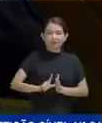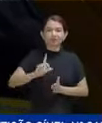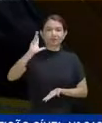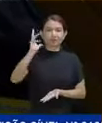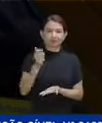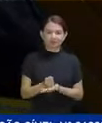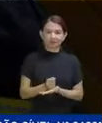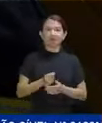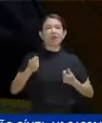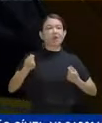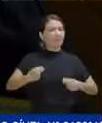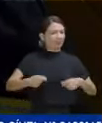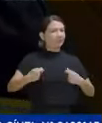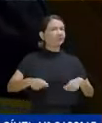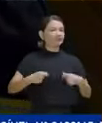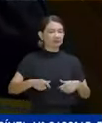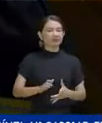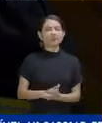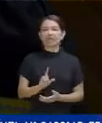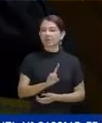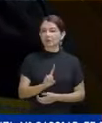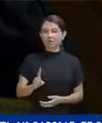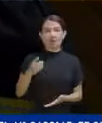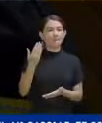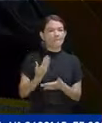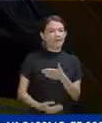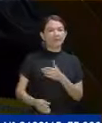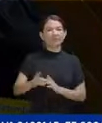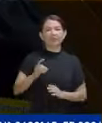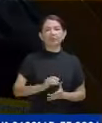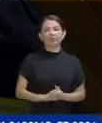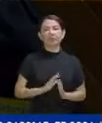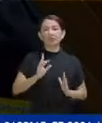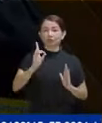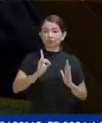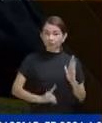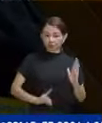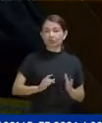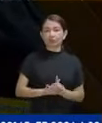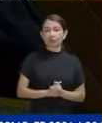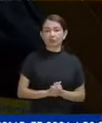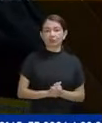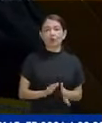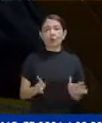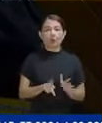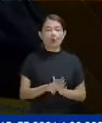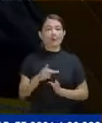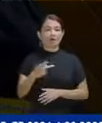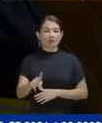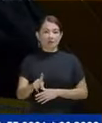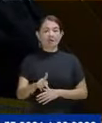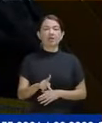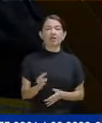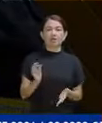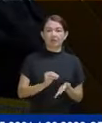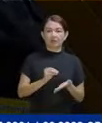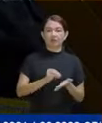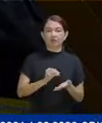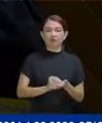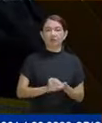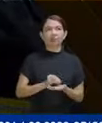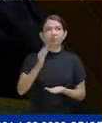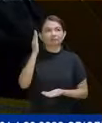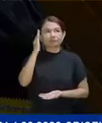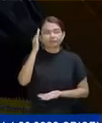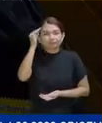seria necessária para não deixar perder o seu direito este amplamente demonstrado na ausência de